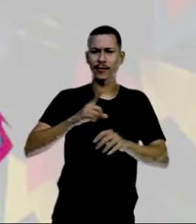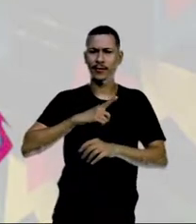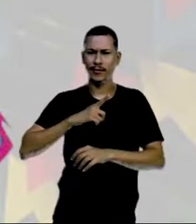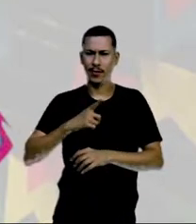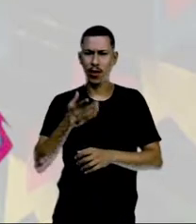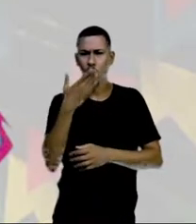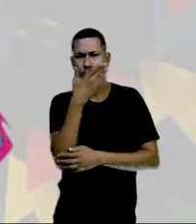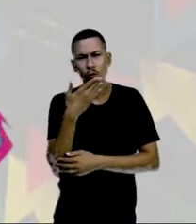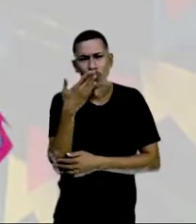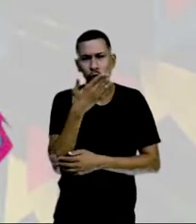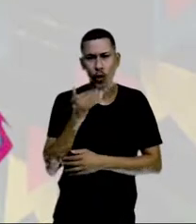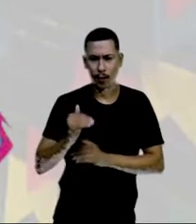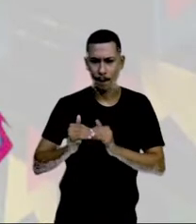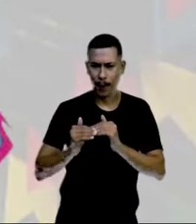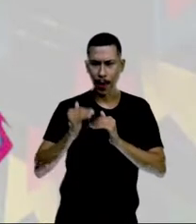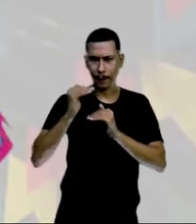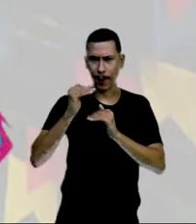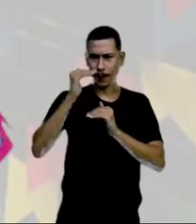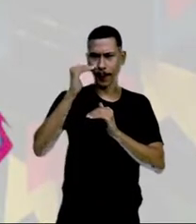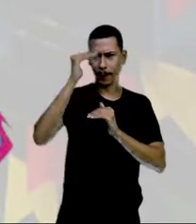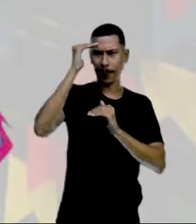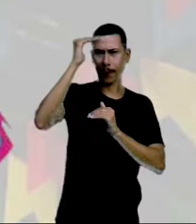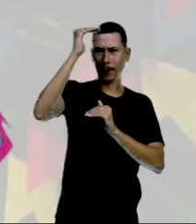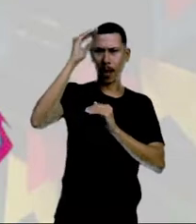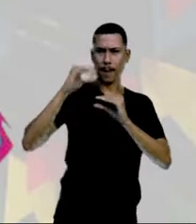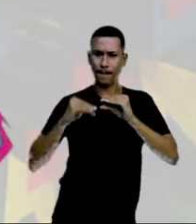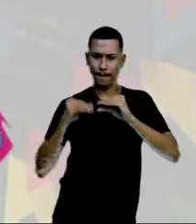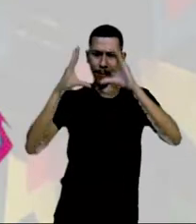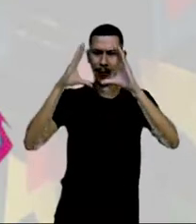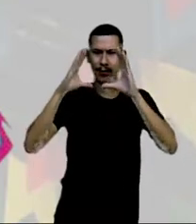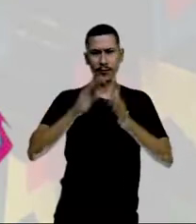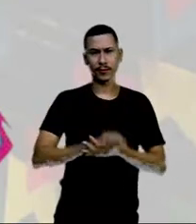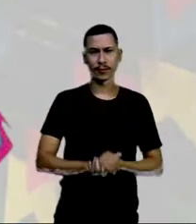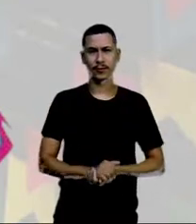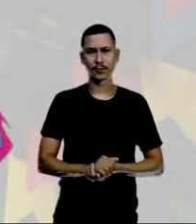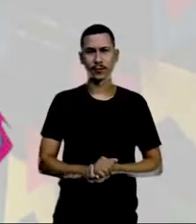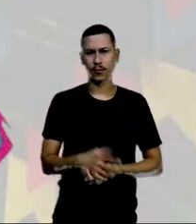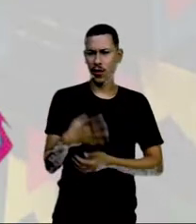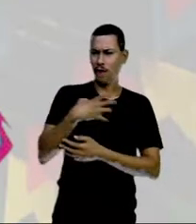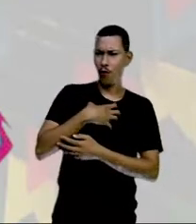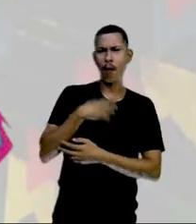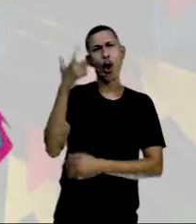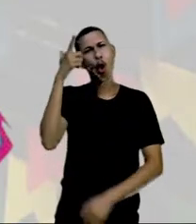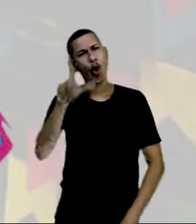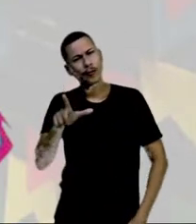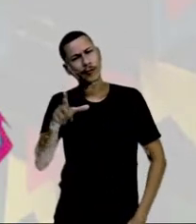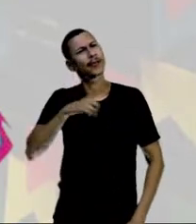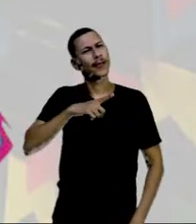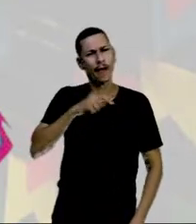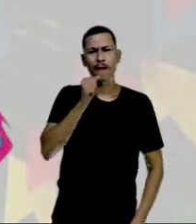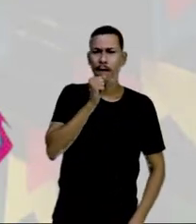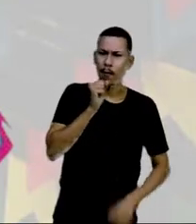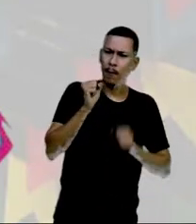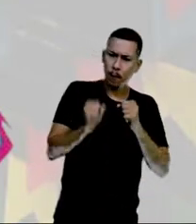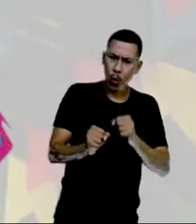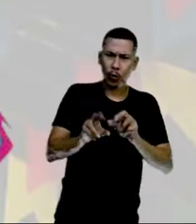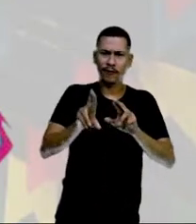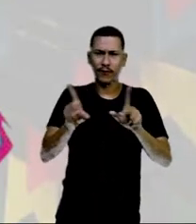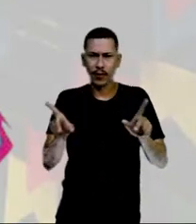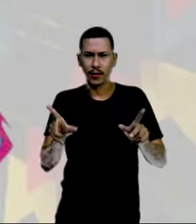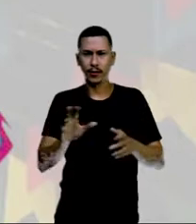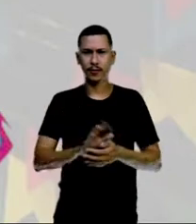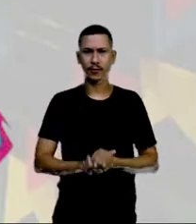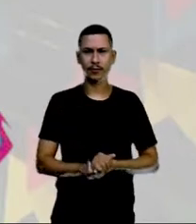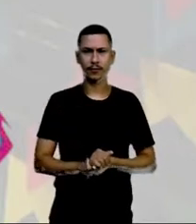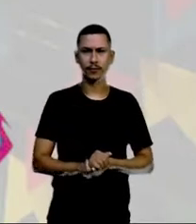12 blocos, essas duas unidades de volume, tá certo? Existe outra ainda sim. A gente